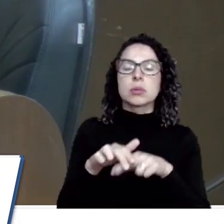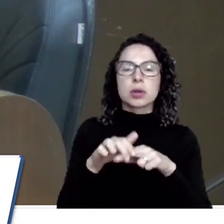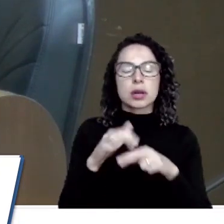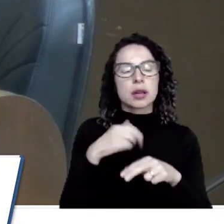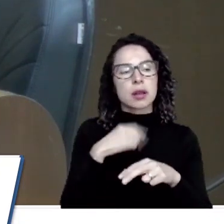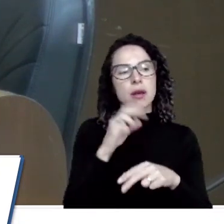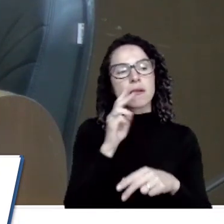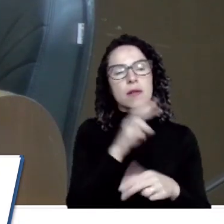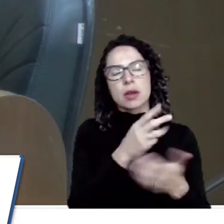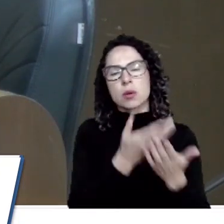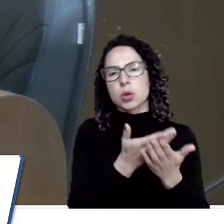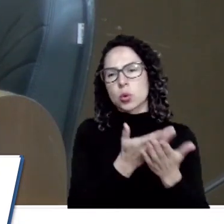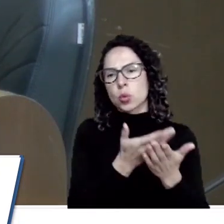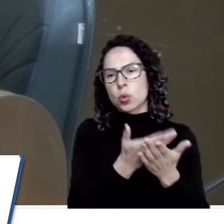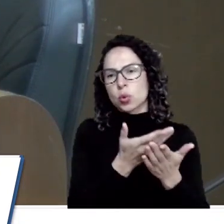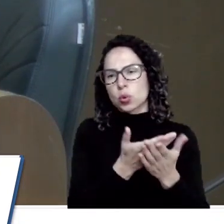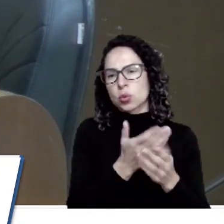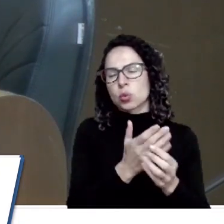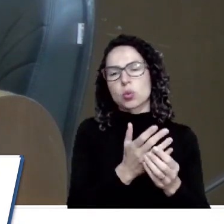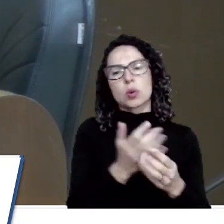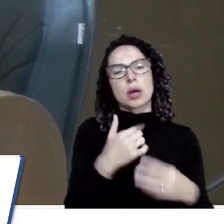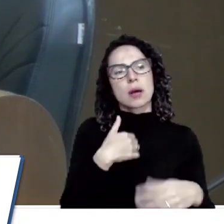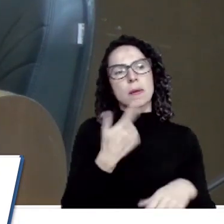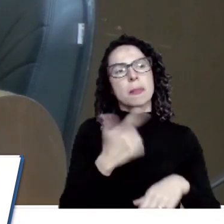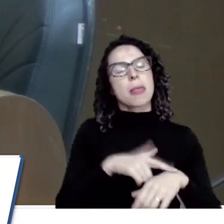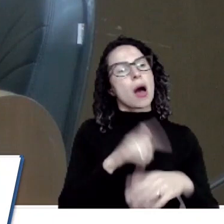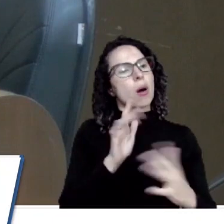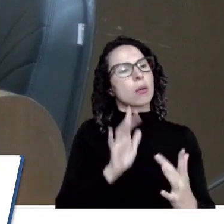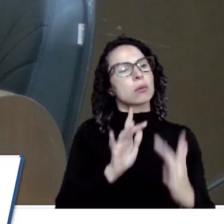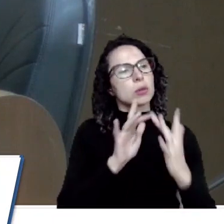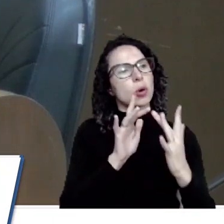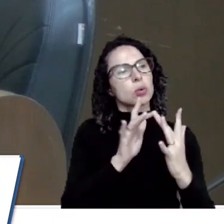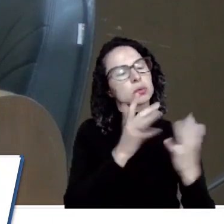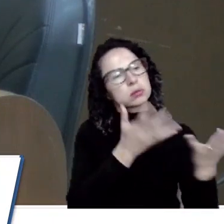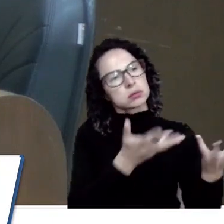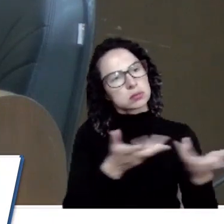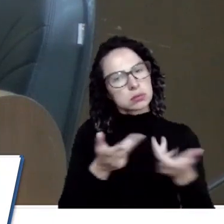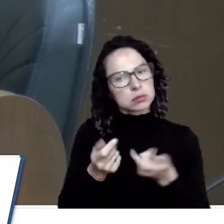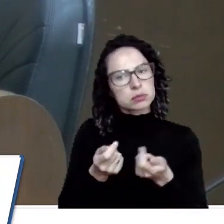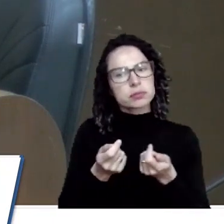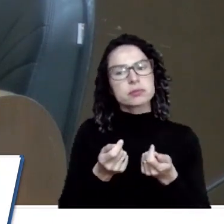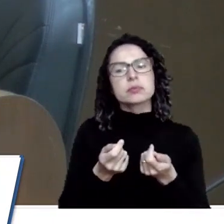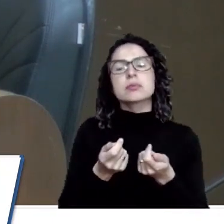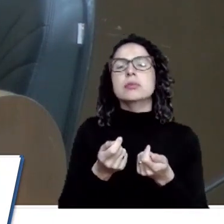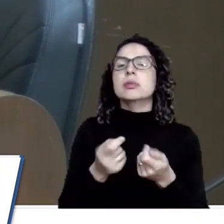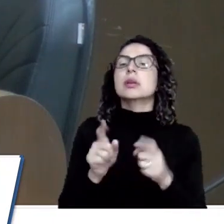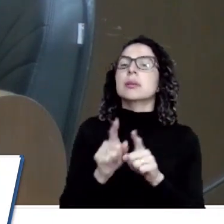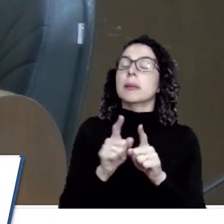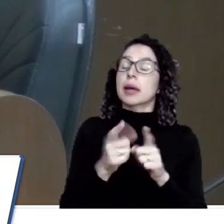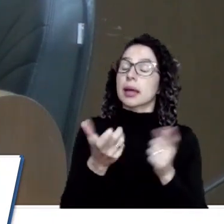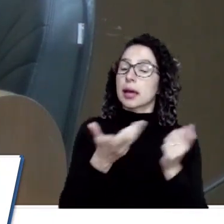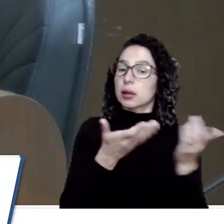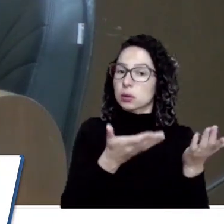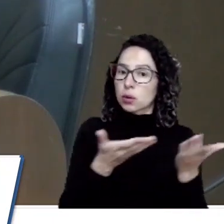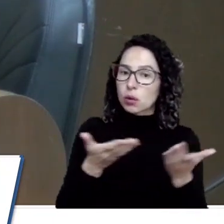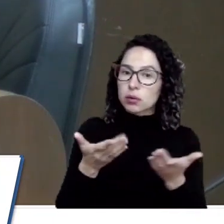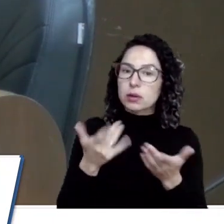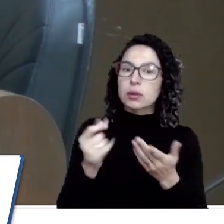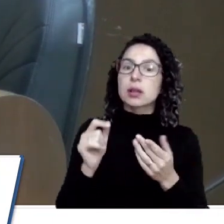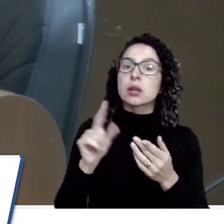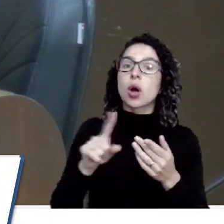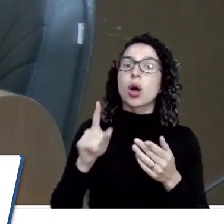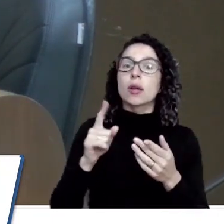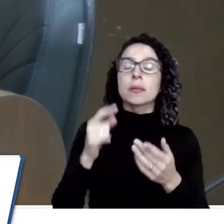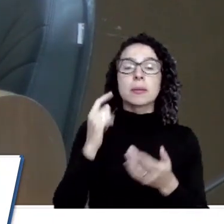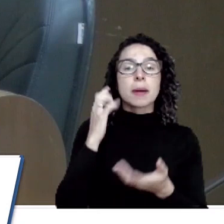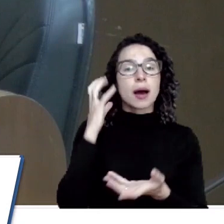estudo, eu imediatamente entrei em contato para trazer aqui. E mais, quero convidá-lo para nós fazermos um podcast aqui